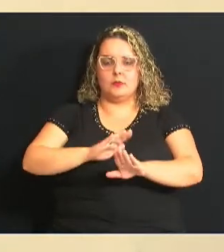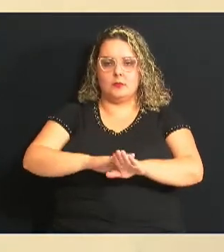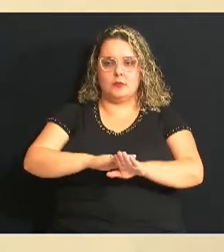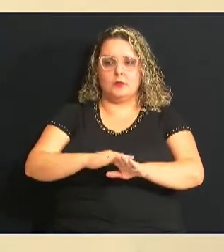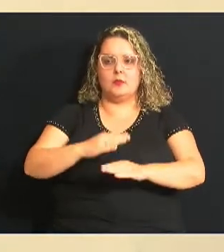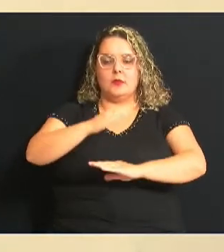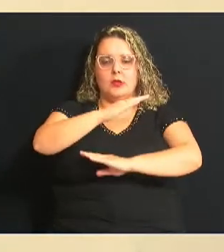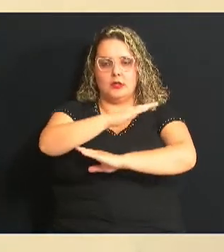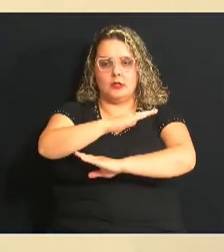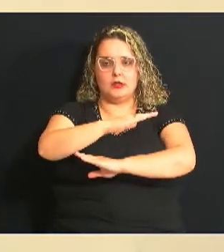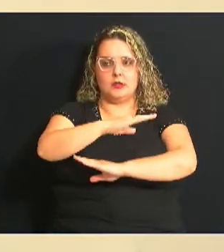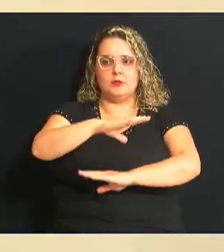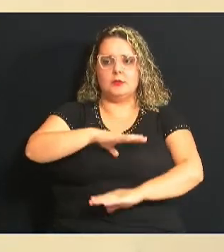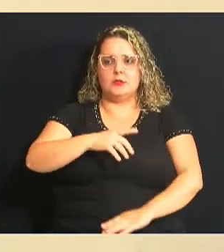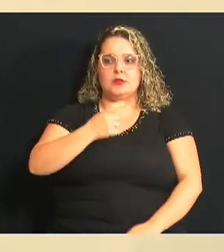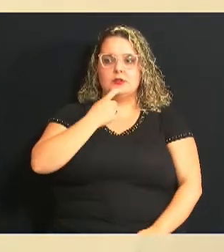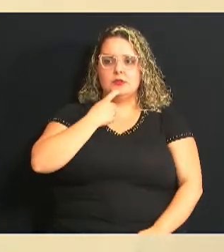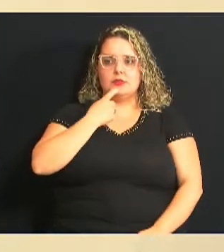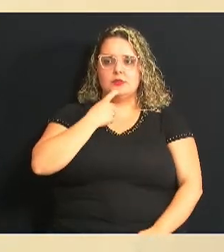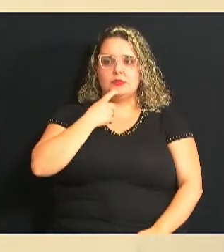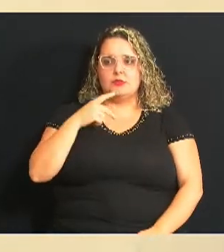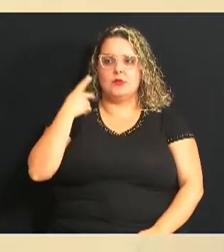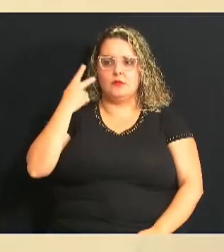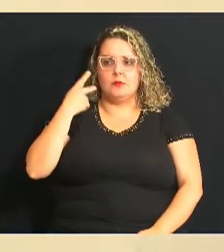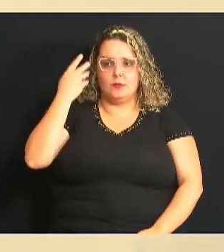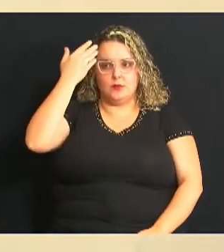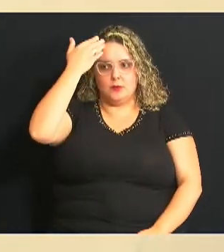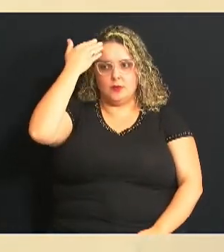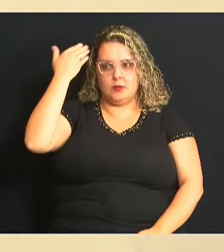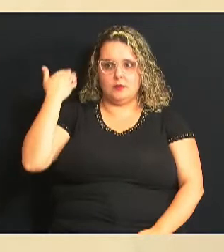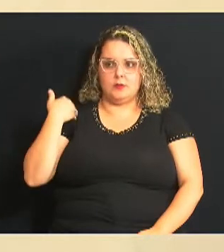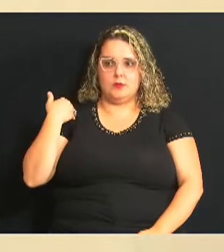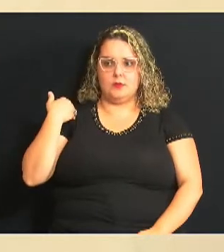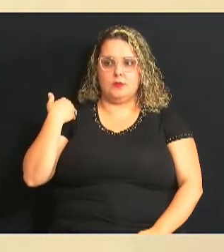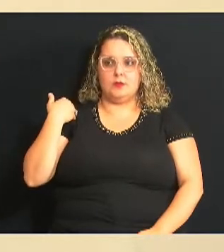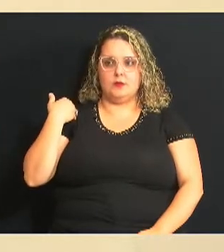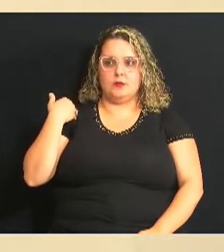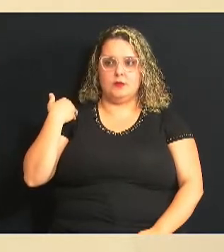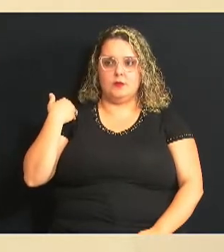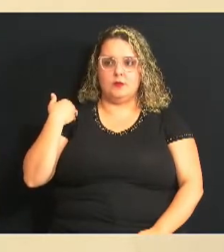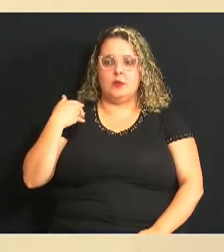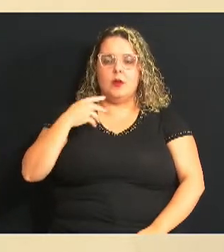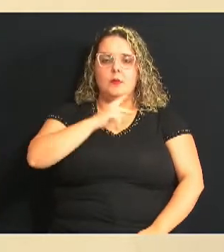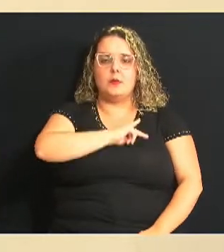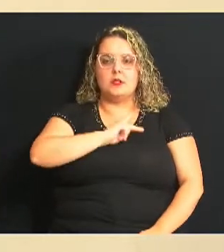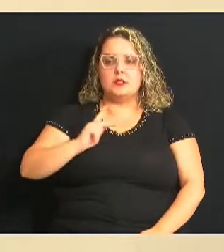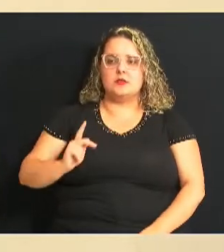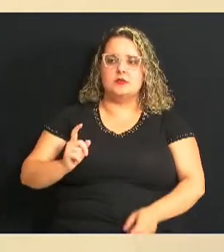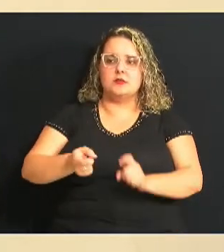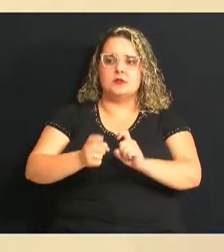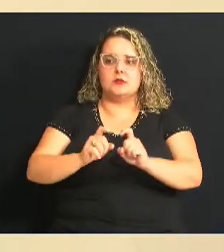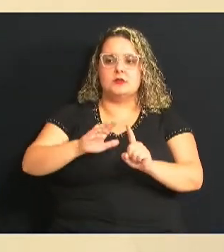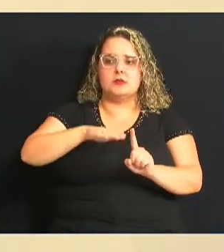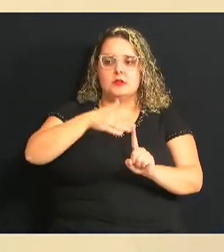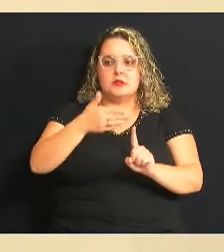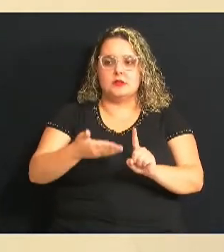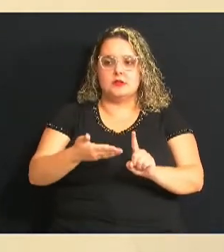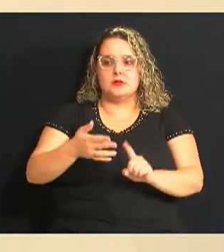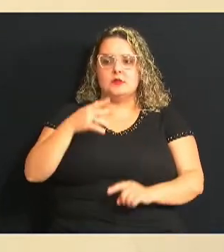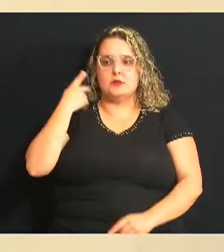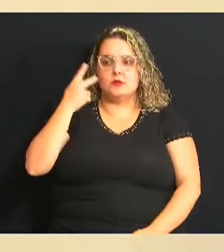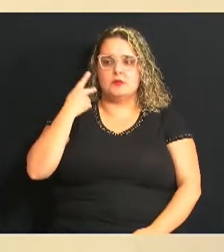Câmara Municipal de Campinas, a vereadora Débora Palermo, e para presidir esta reunião solene,